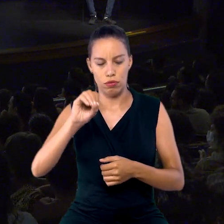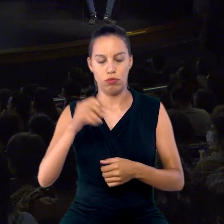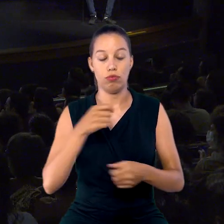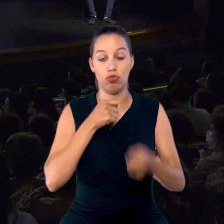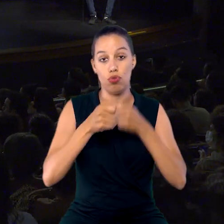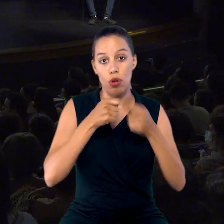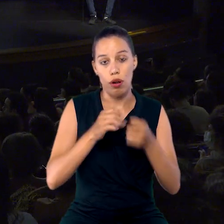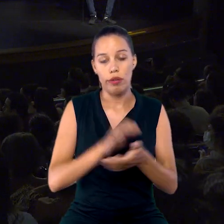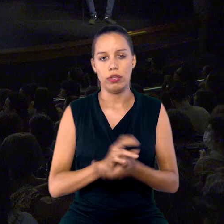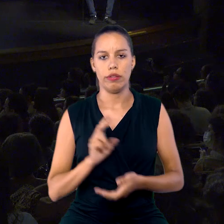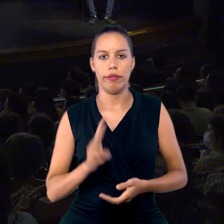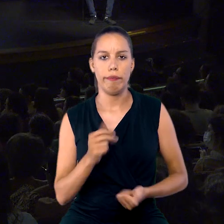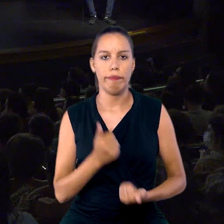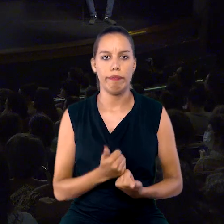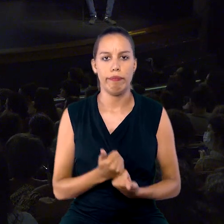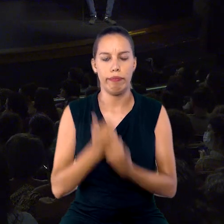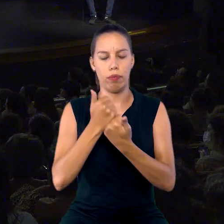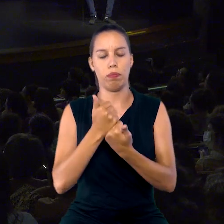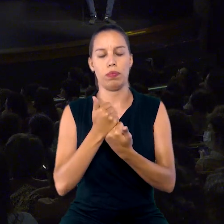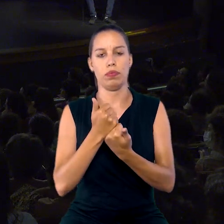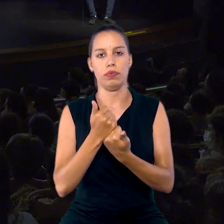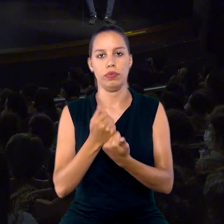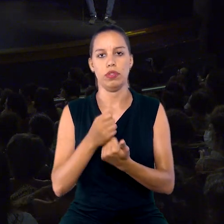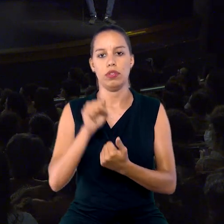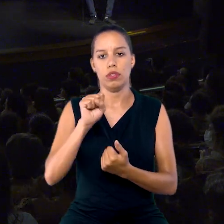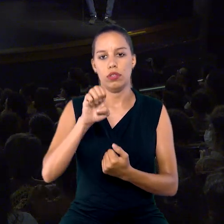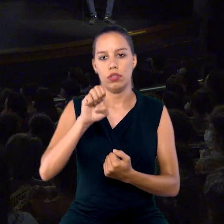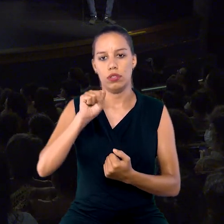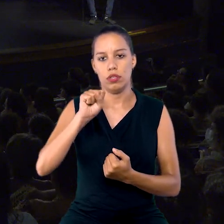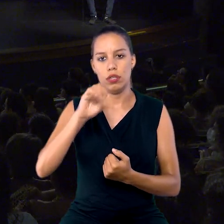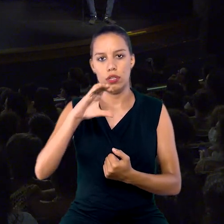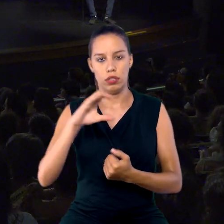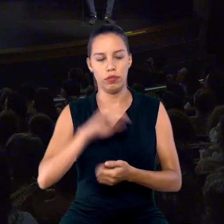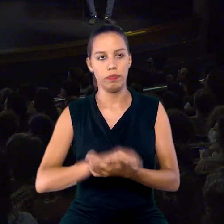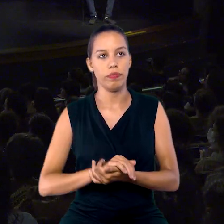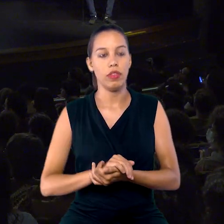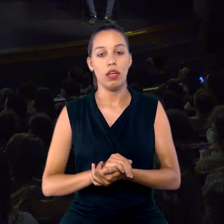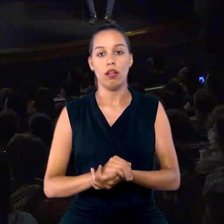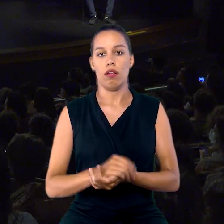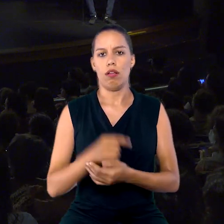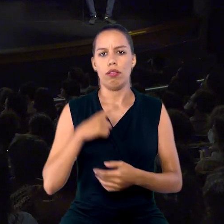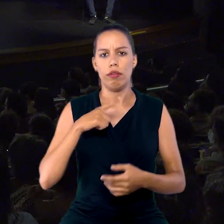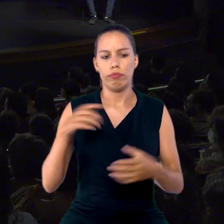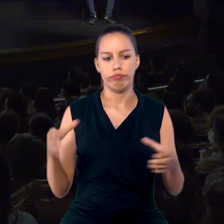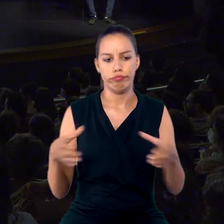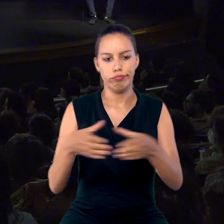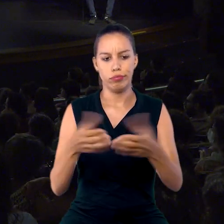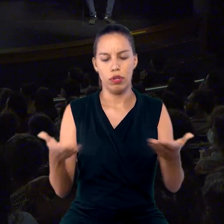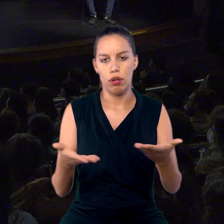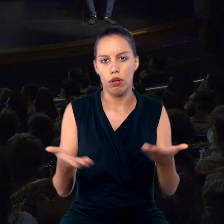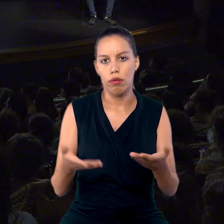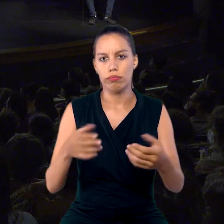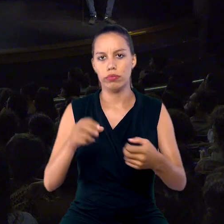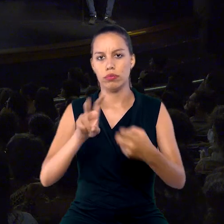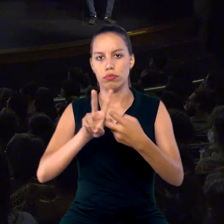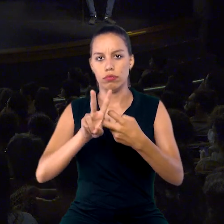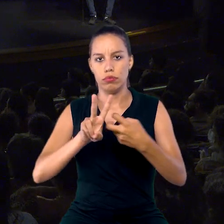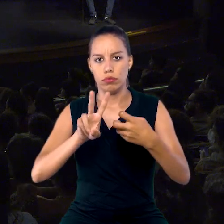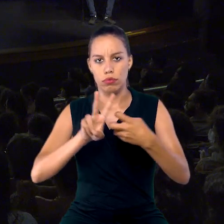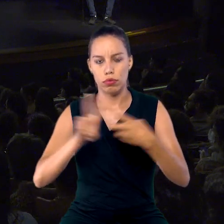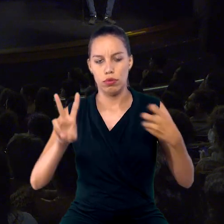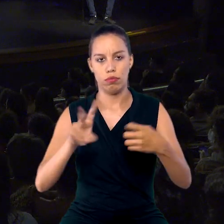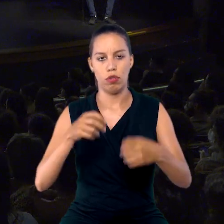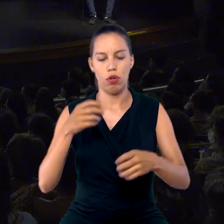uma série de encontros que reúne escritores e escritoras indígenas e personalidades envolvidas com as lutas dos povos